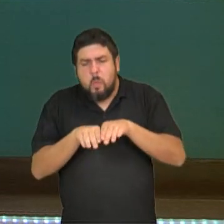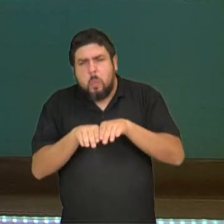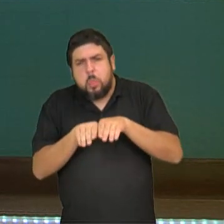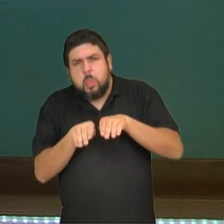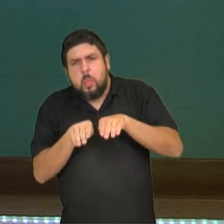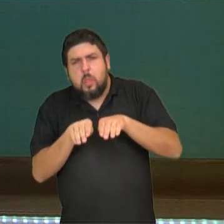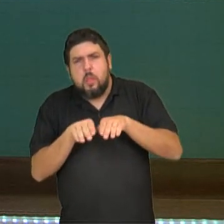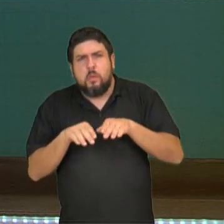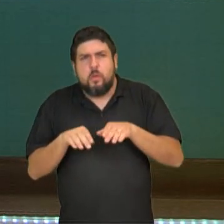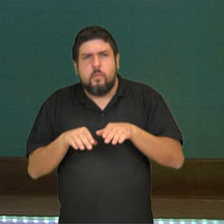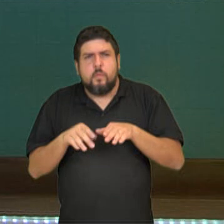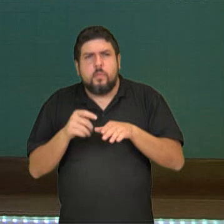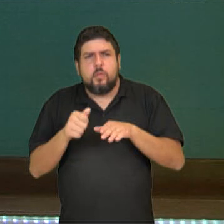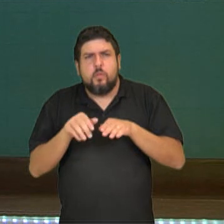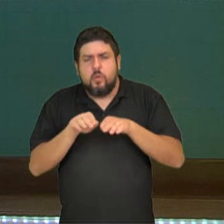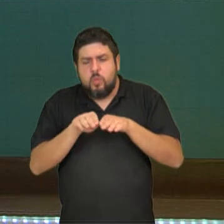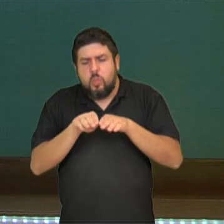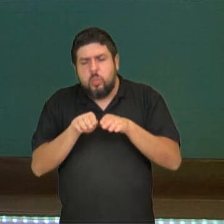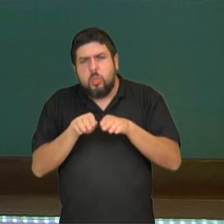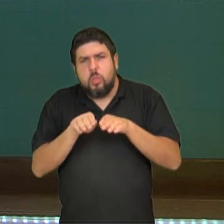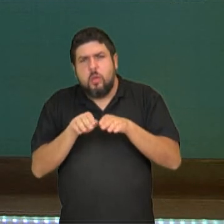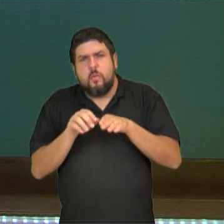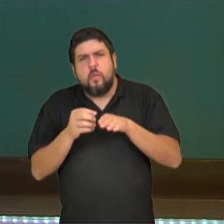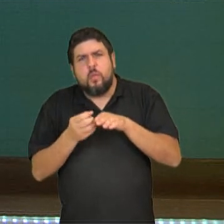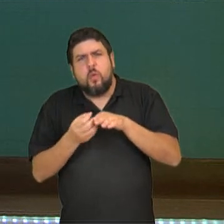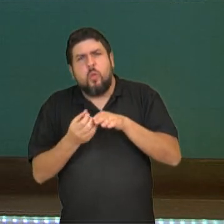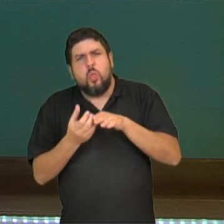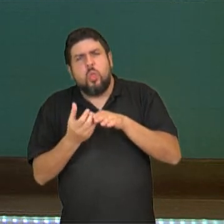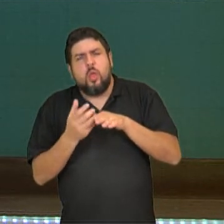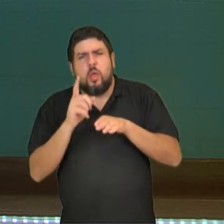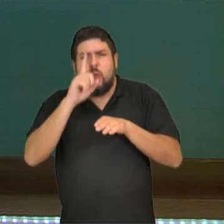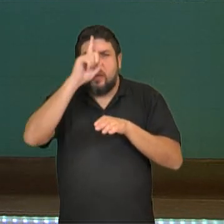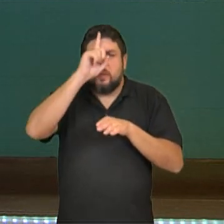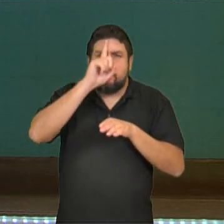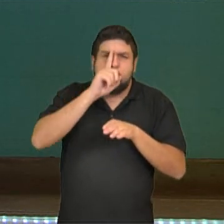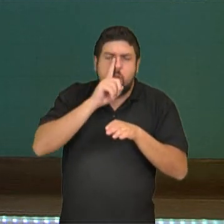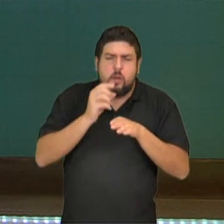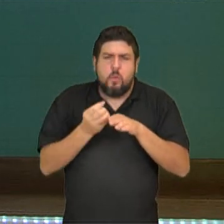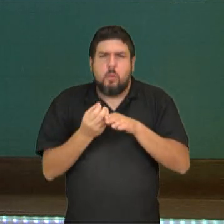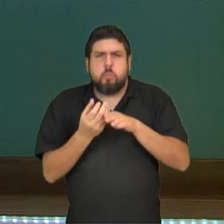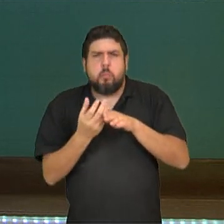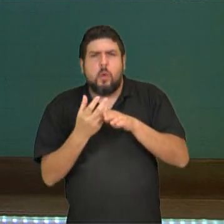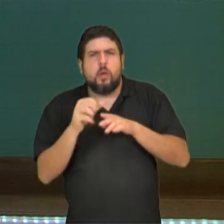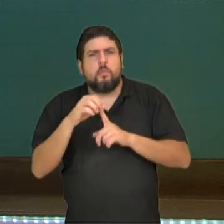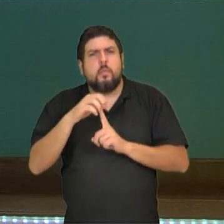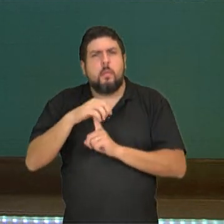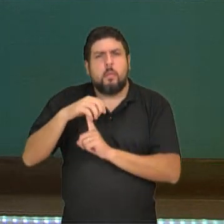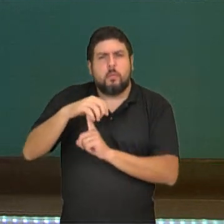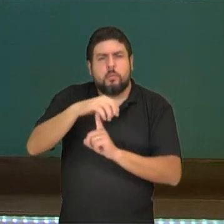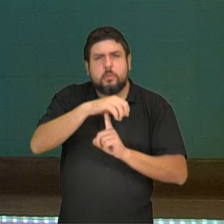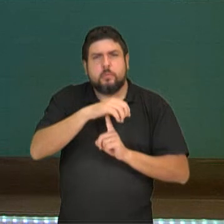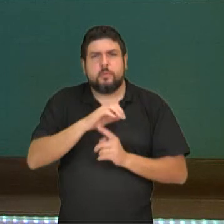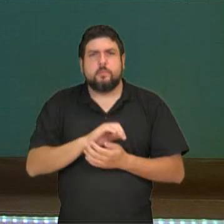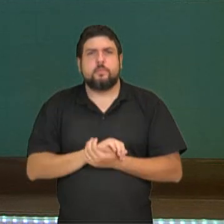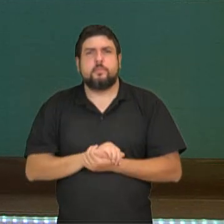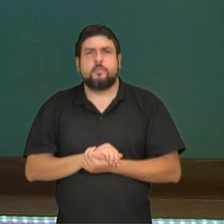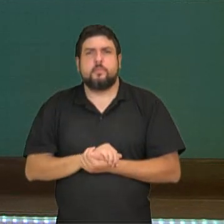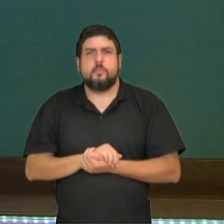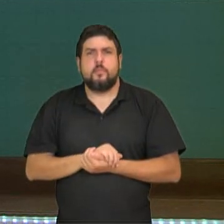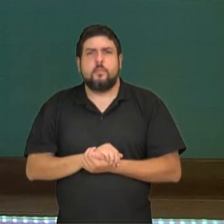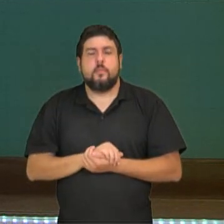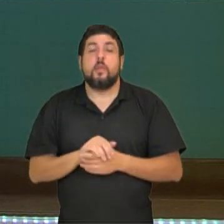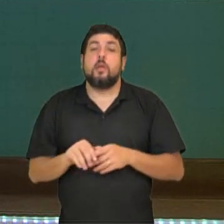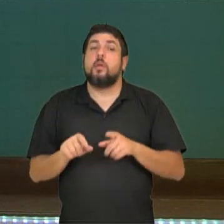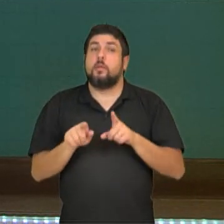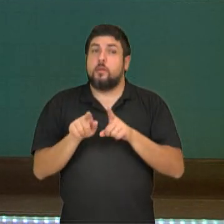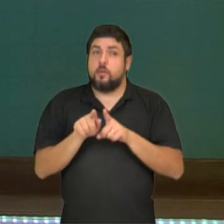se partindo, mas ali a gente tem uma coloração mais amarelada, onde tem a proliferação desses fungos. Aqui já é uma